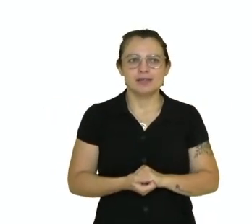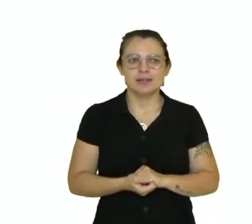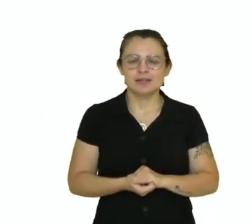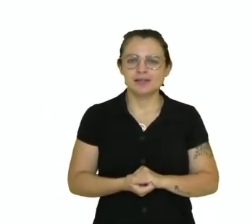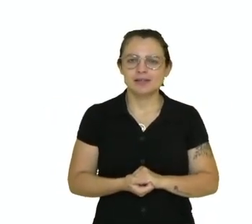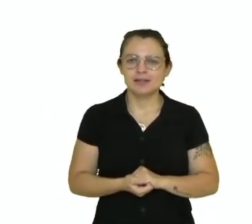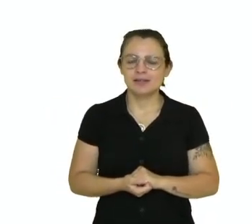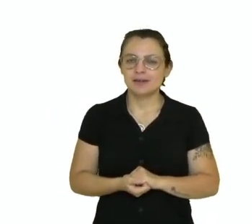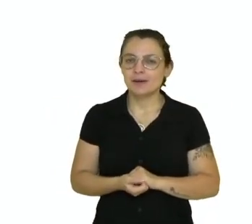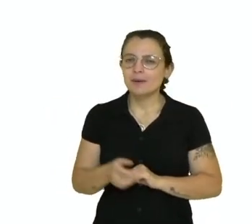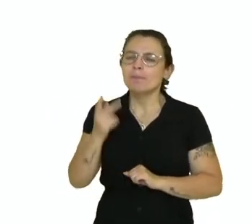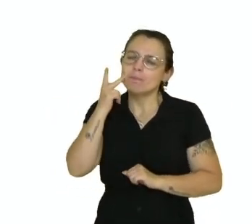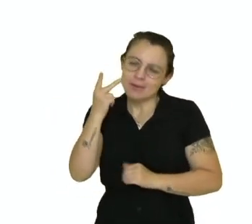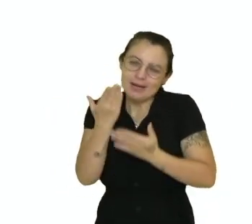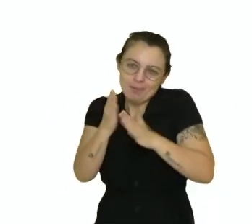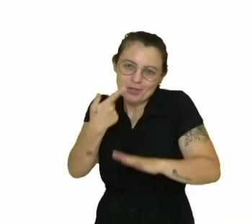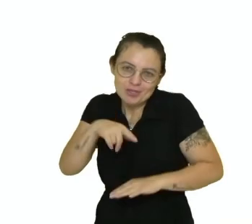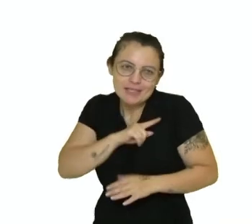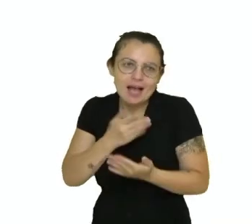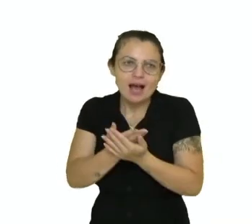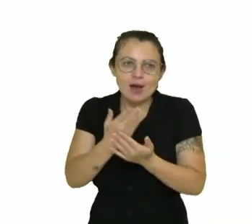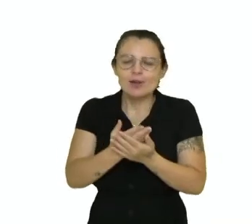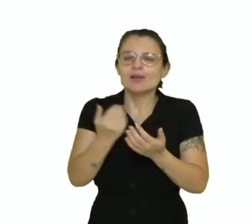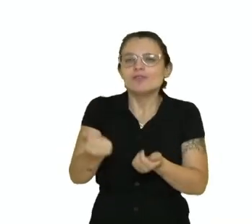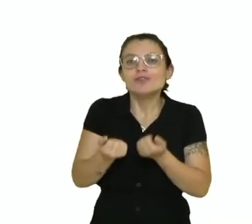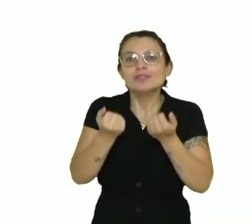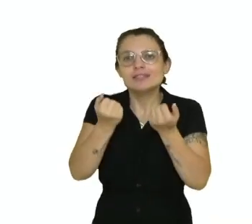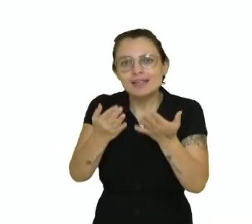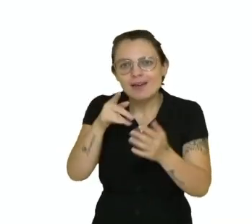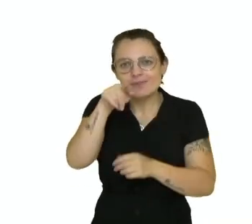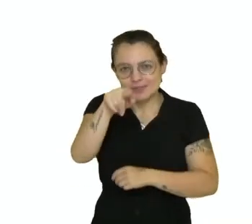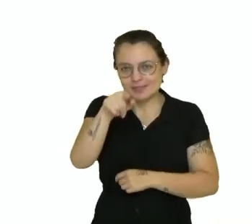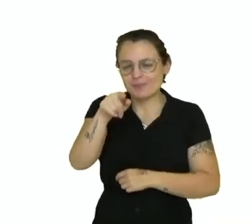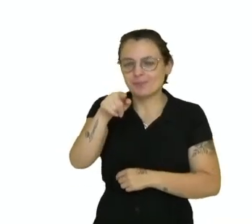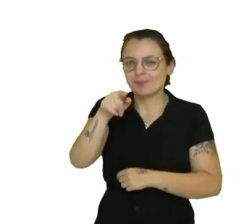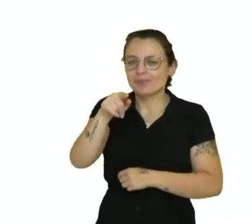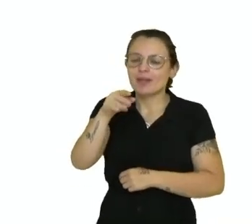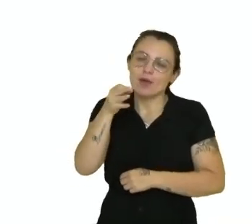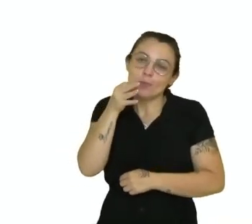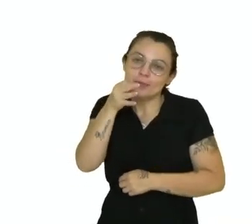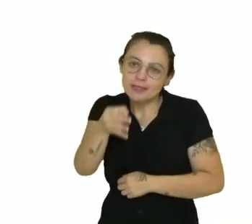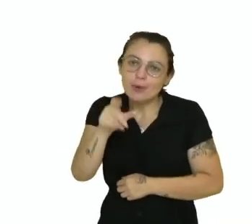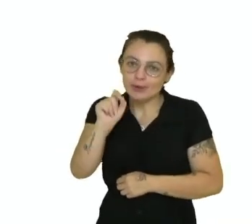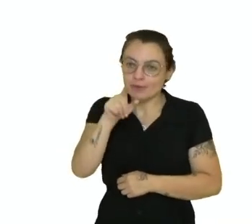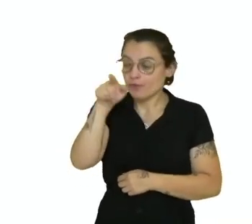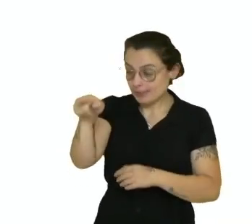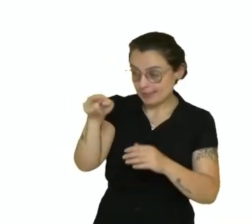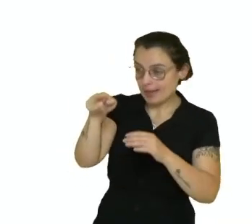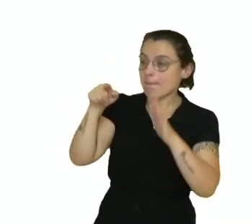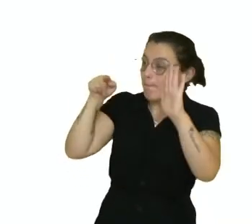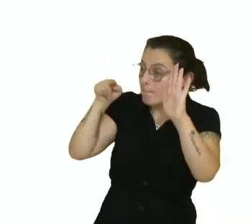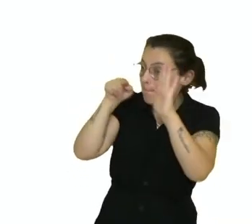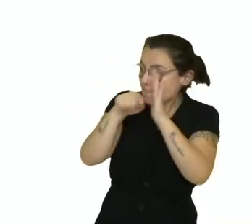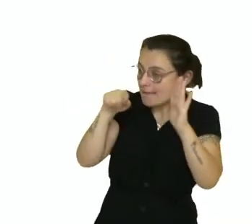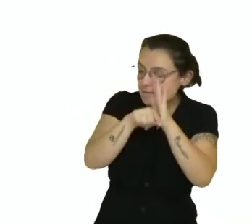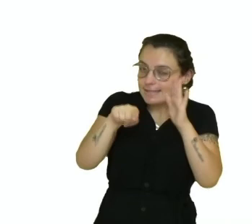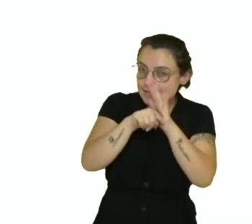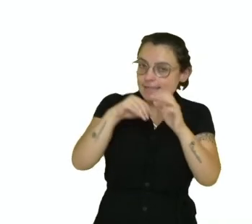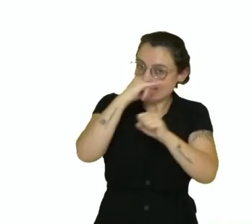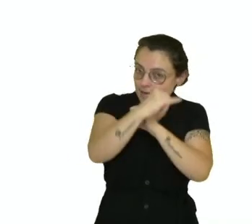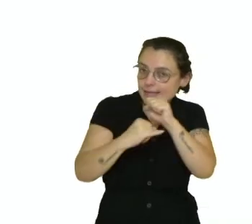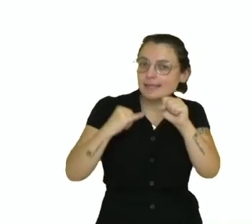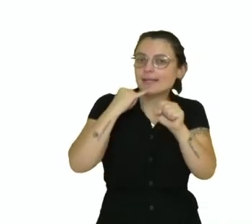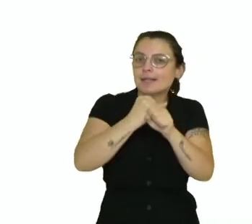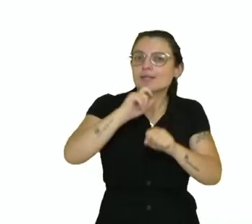nossa aula uma pesquisa. Pesquise, né? Tire um tempinho para pesquisar em vídeos na internet por solos, bandas ou